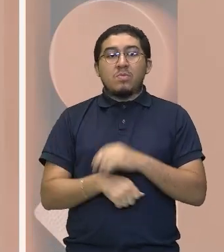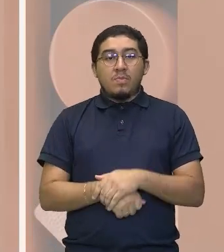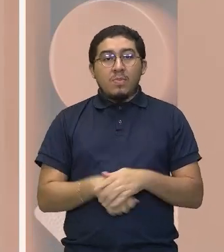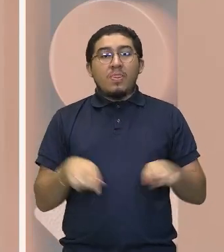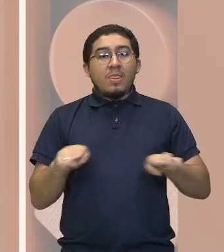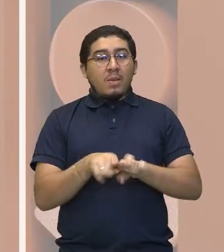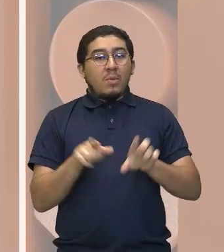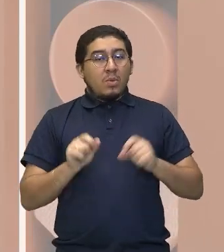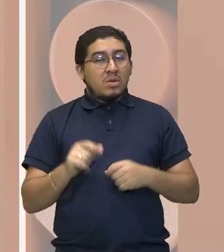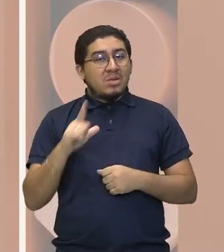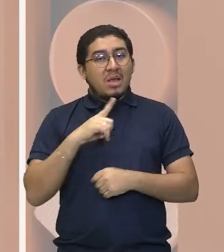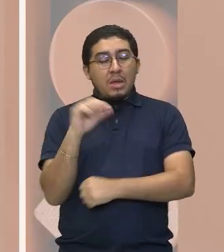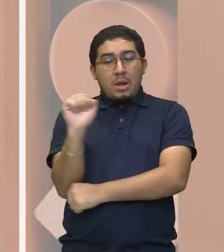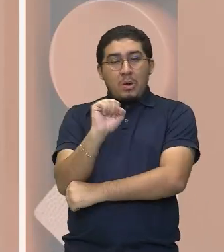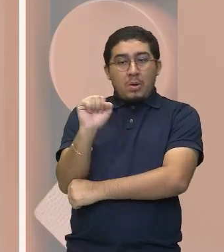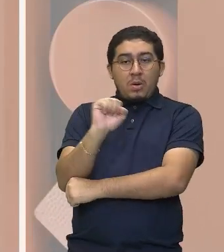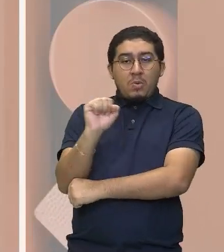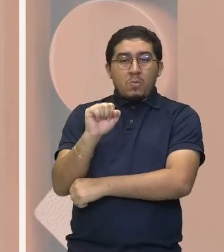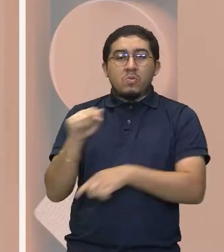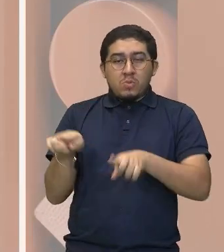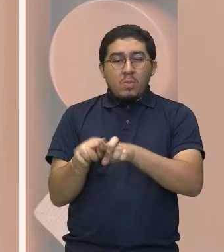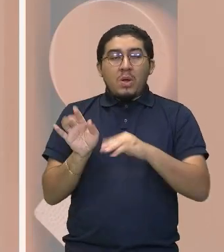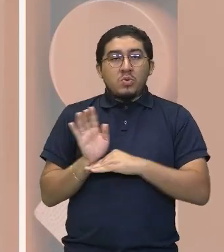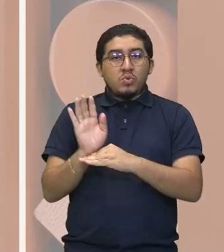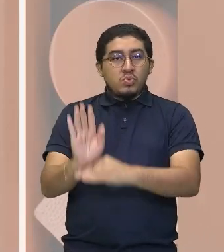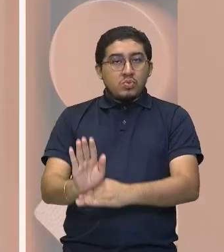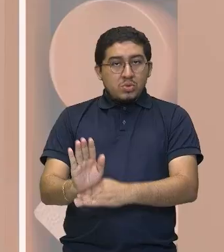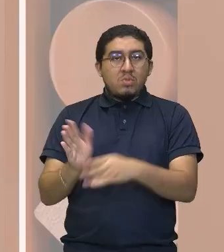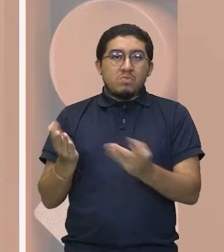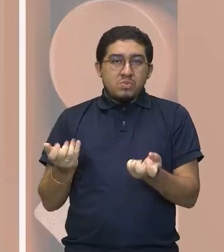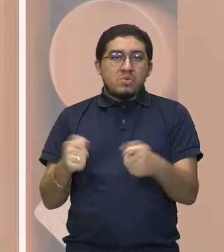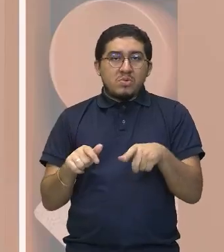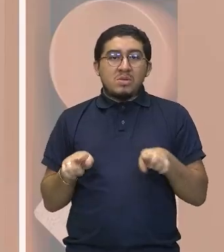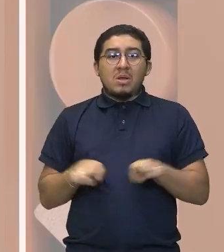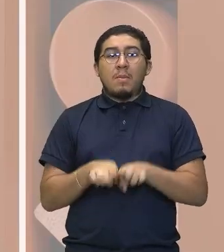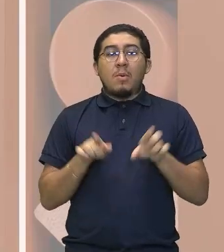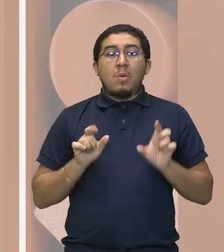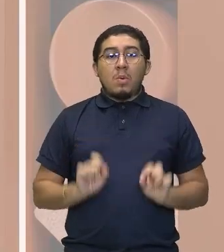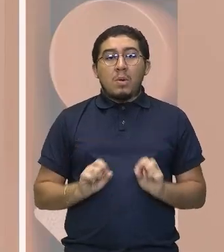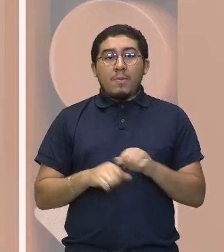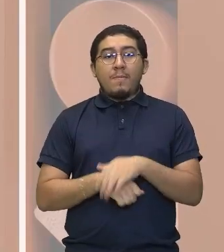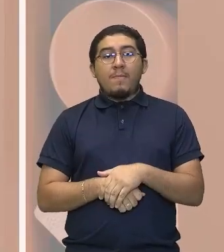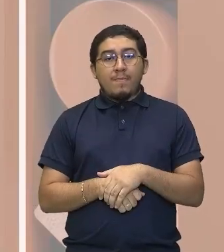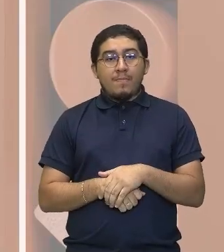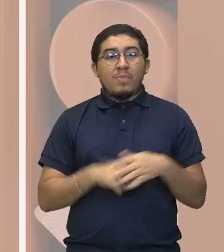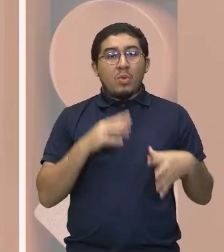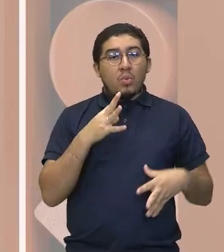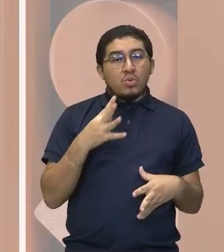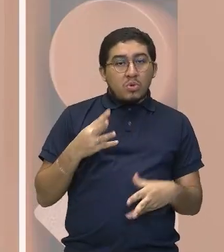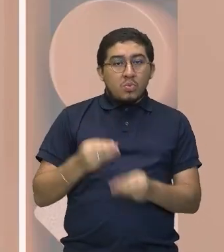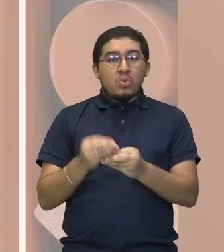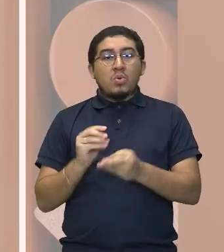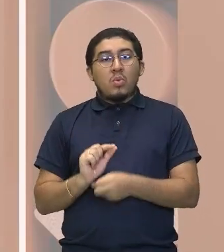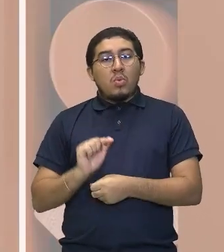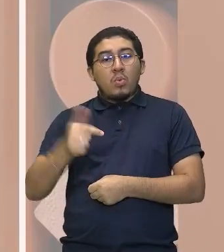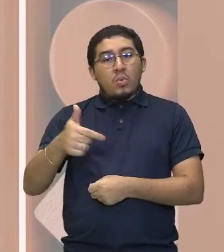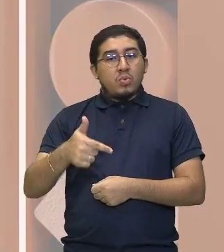abastecimento de carros, que auxilia no transporte, mas também ela contribui em outros